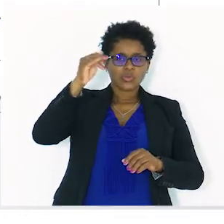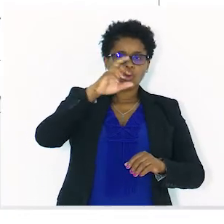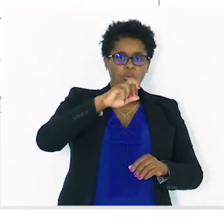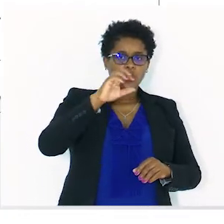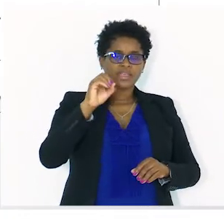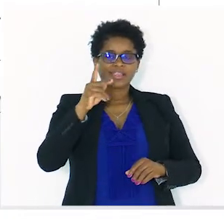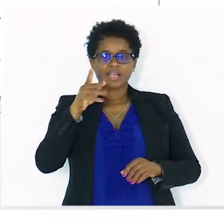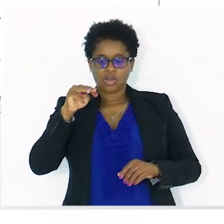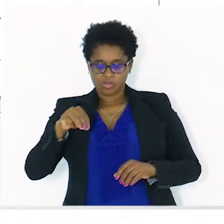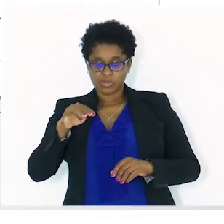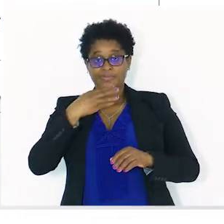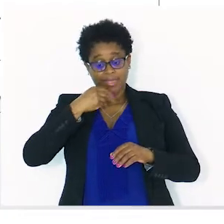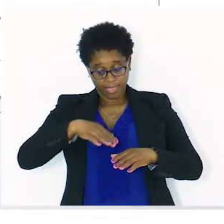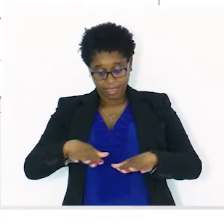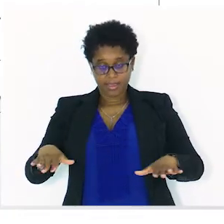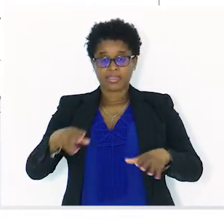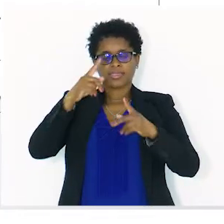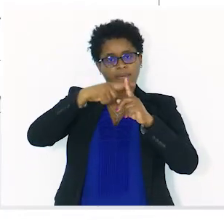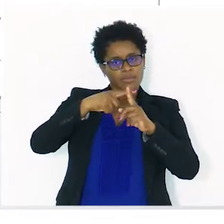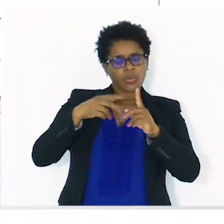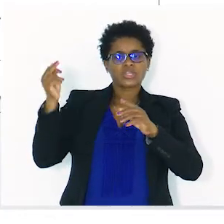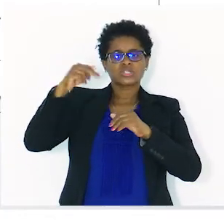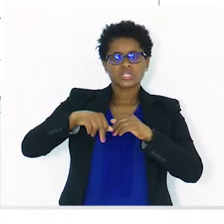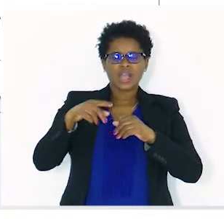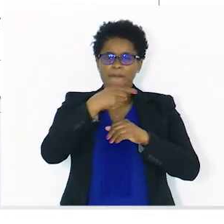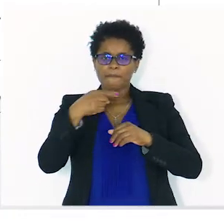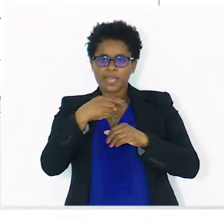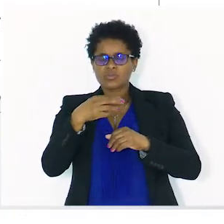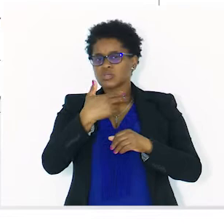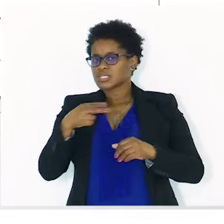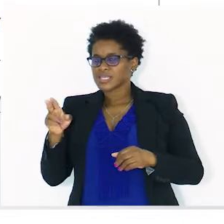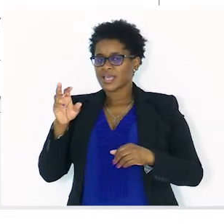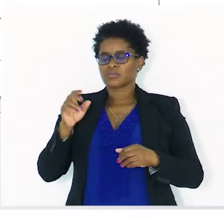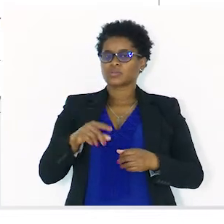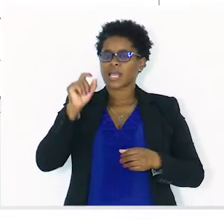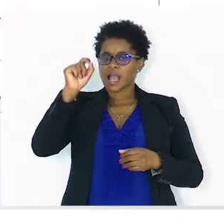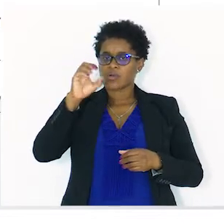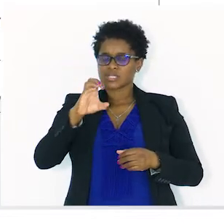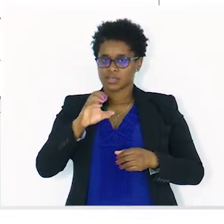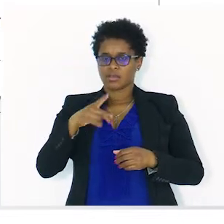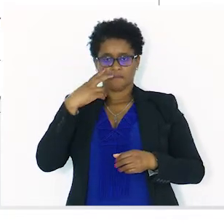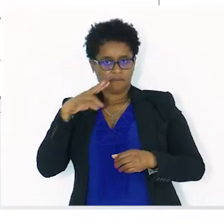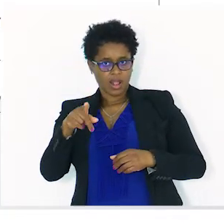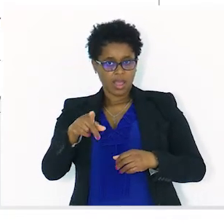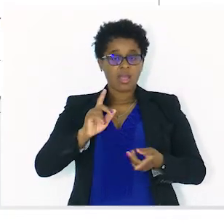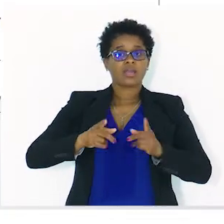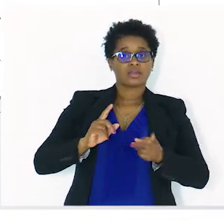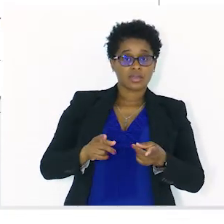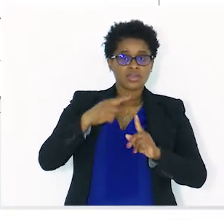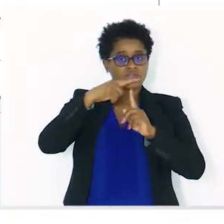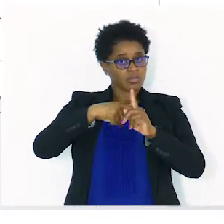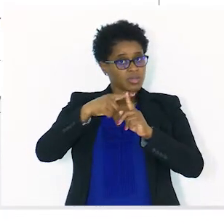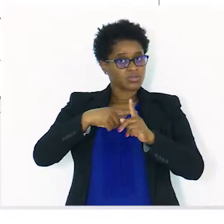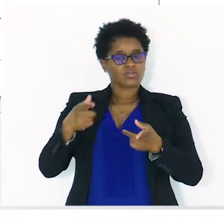km do solo, temperatura chega a menos 100 graus Celsius. Reparem que as